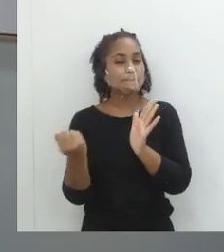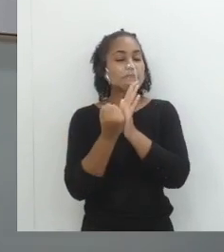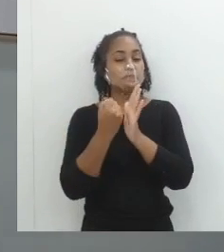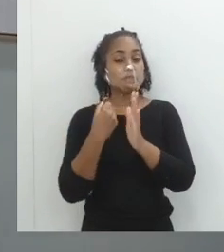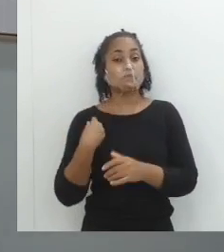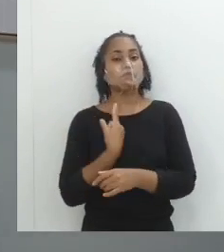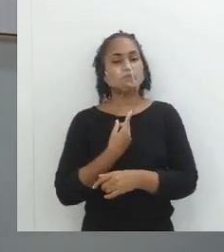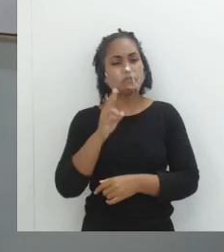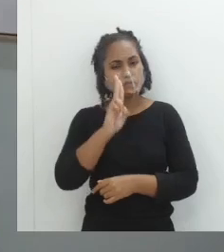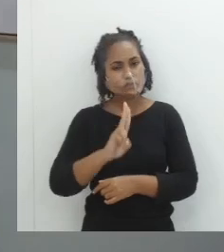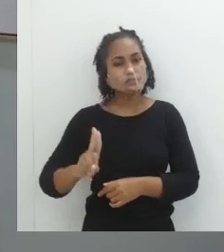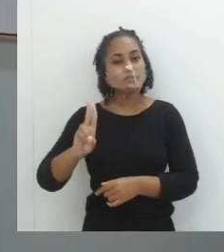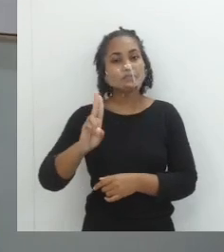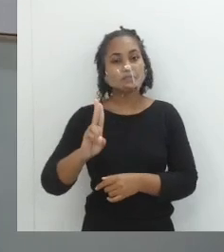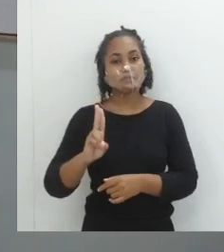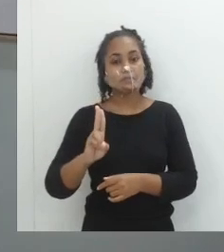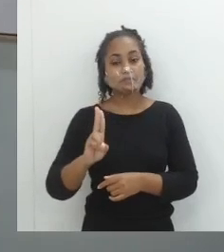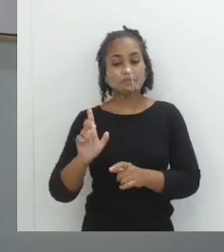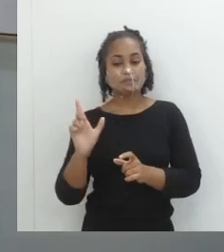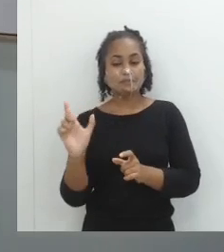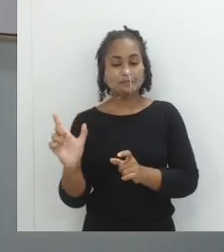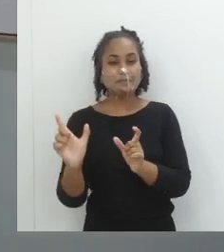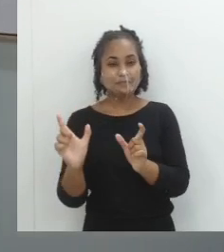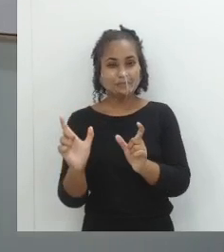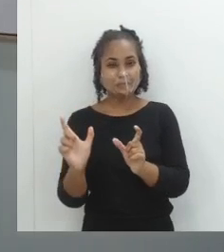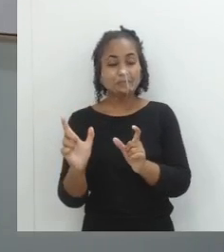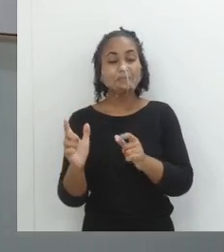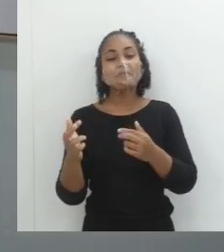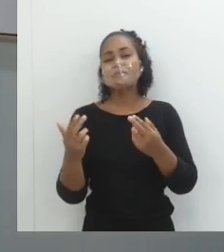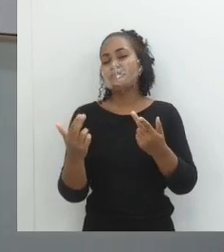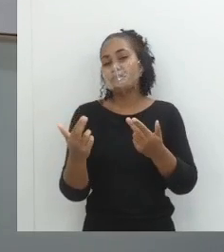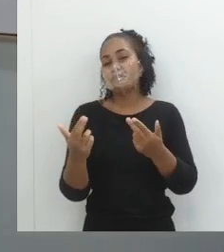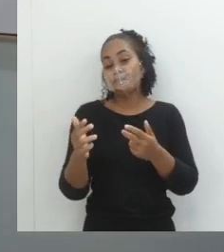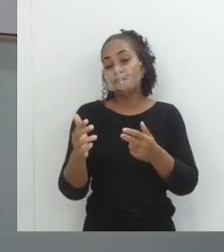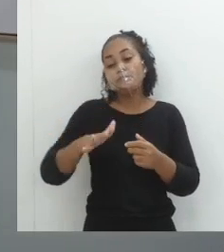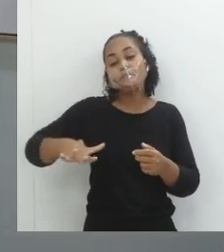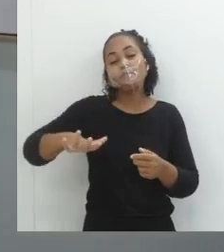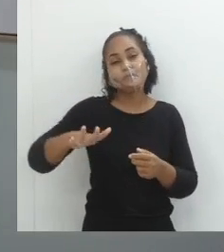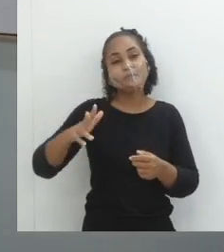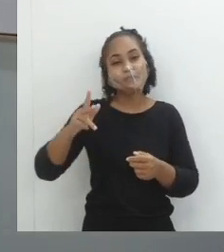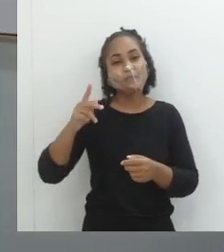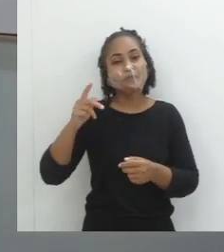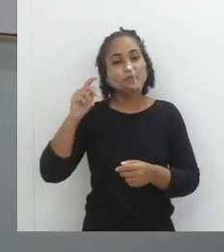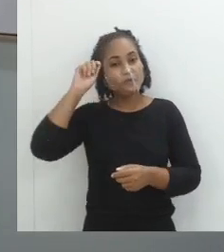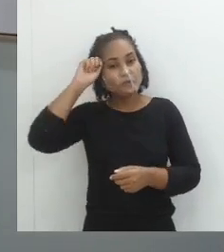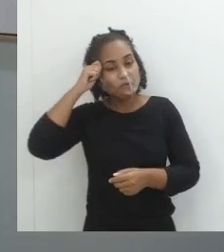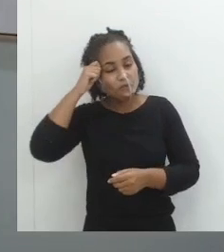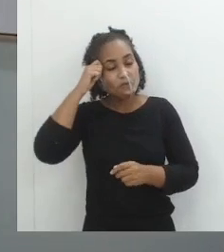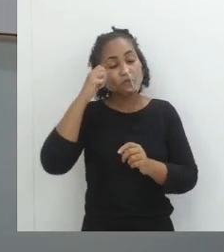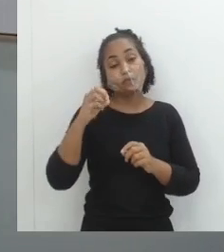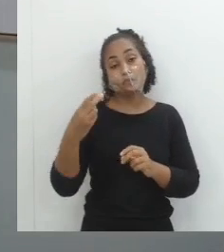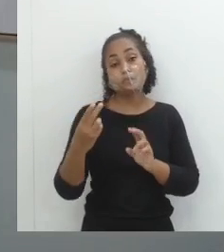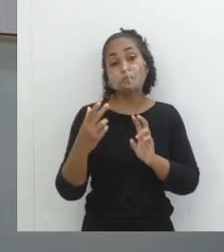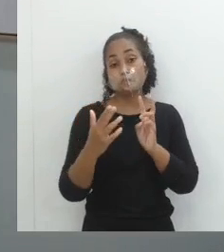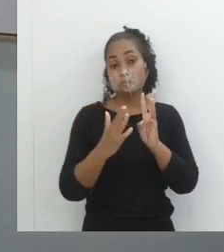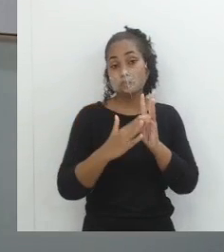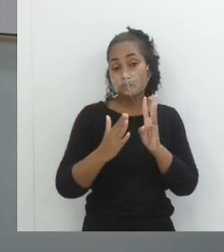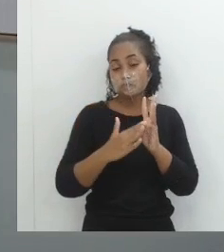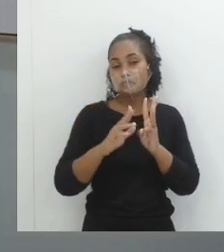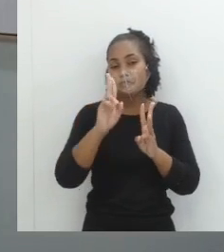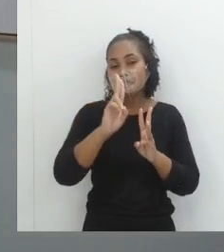Nós utilizamos o nosso sobrenome. É como se esses povos africanos ou indígenas, eles